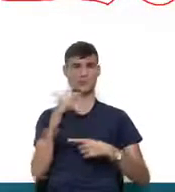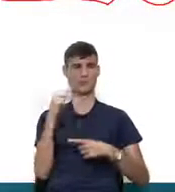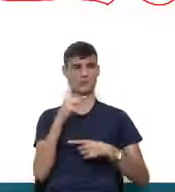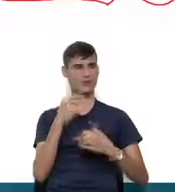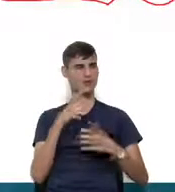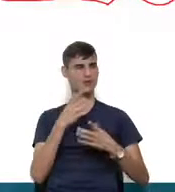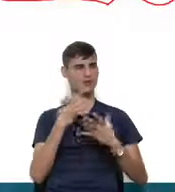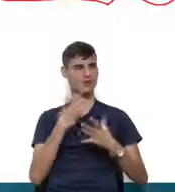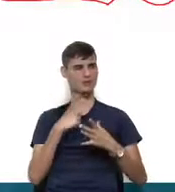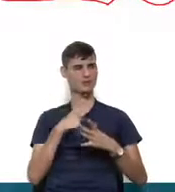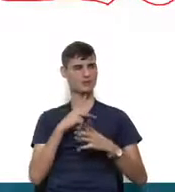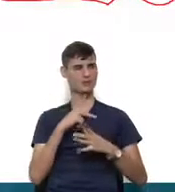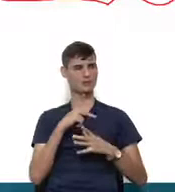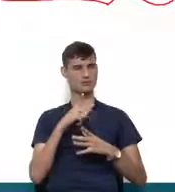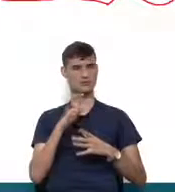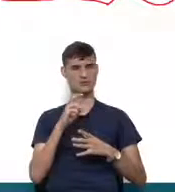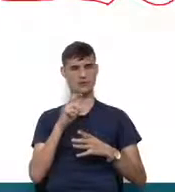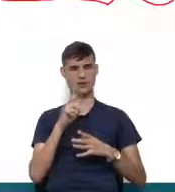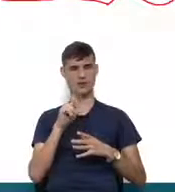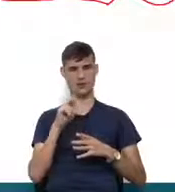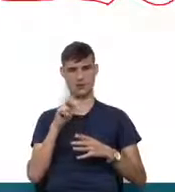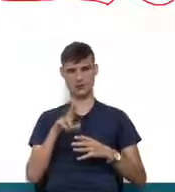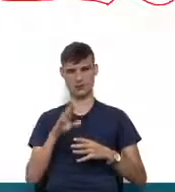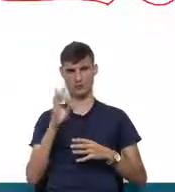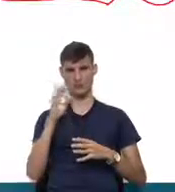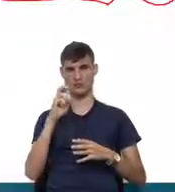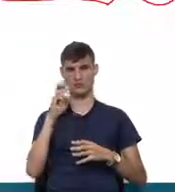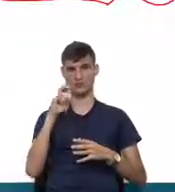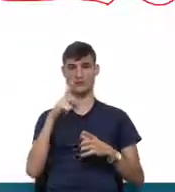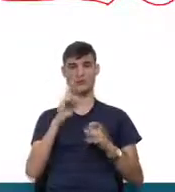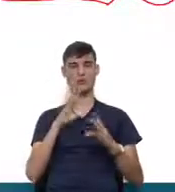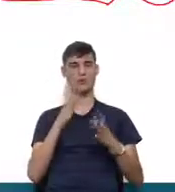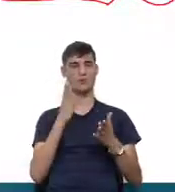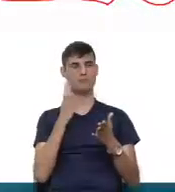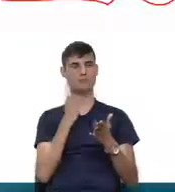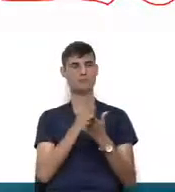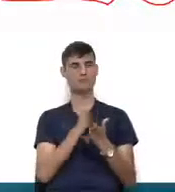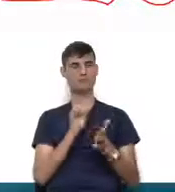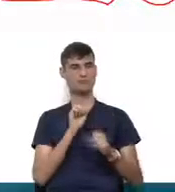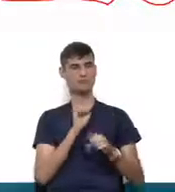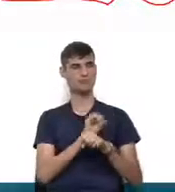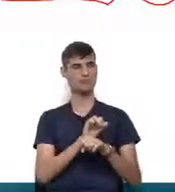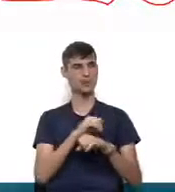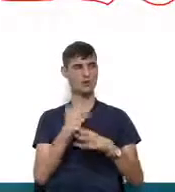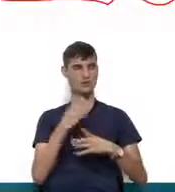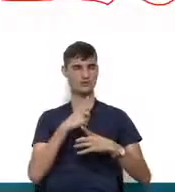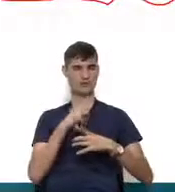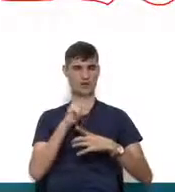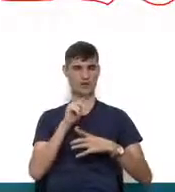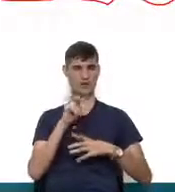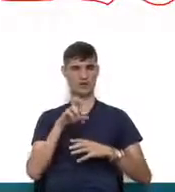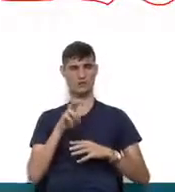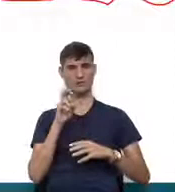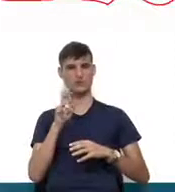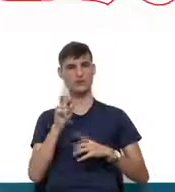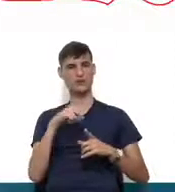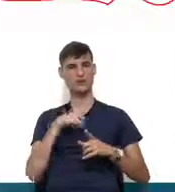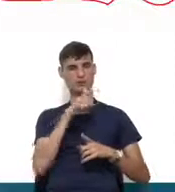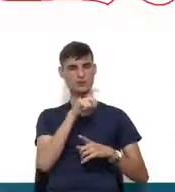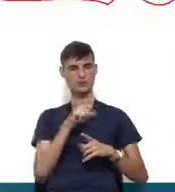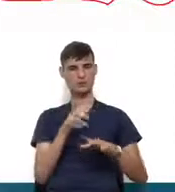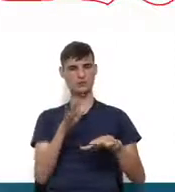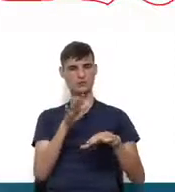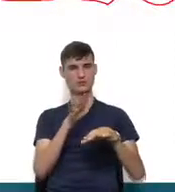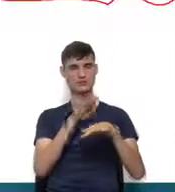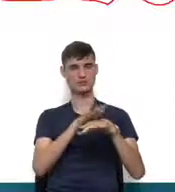quero o polinômio de grau 5, então eu só vou parar até onde eu tenho um grau 5, que é o x elevado à